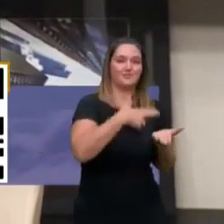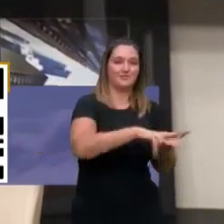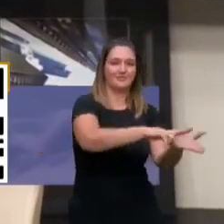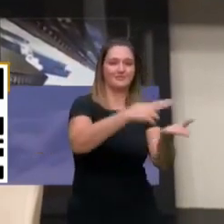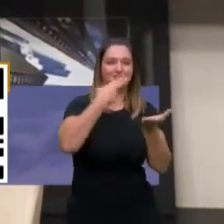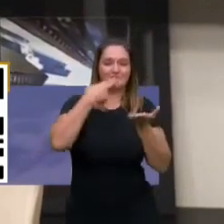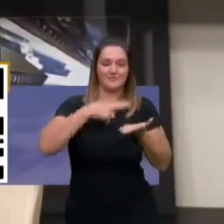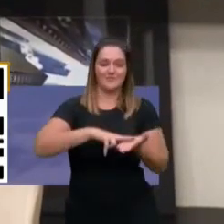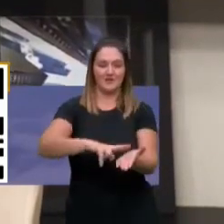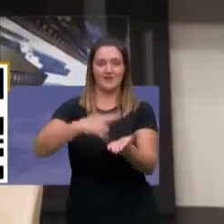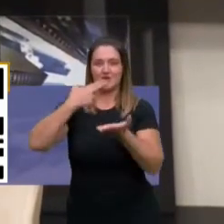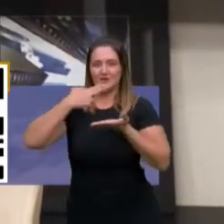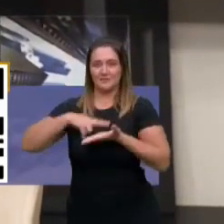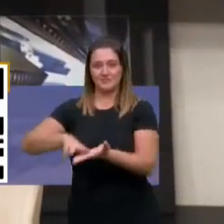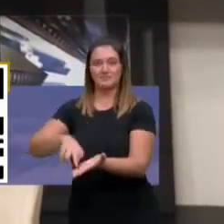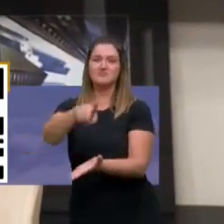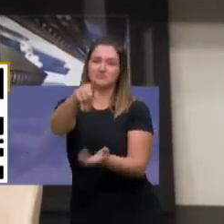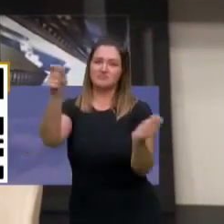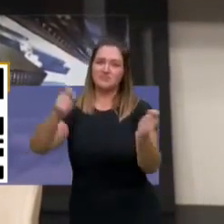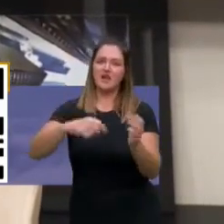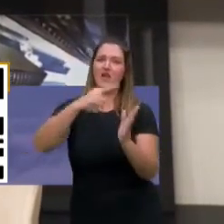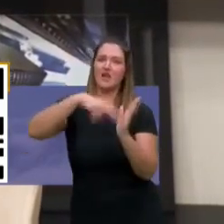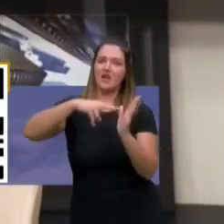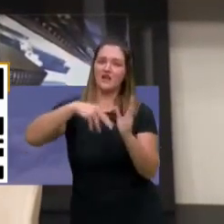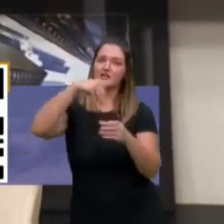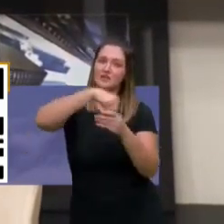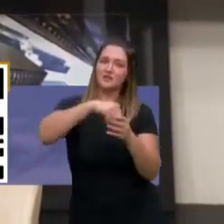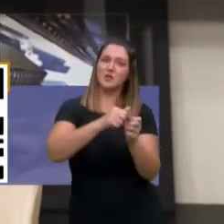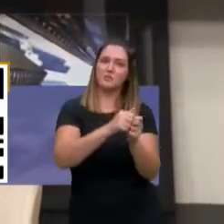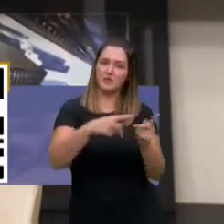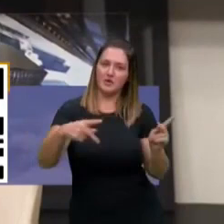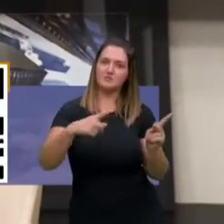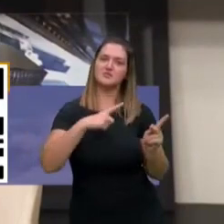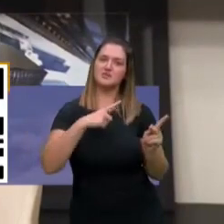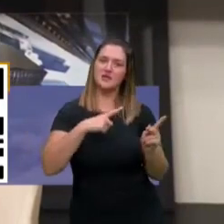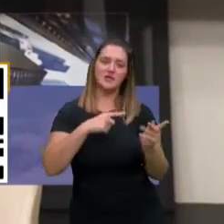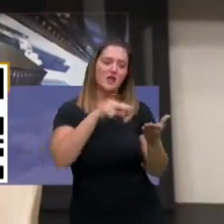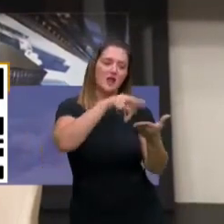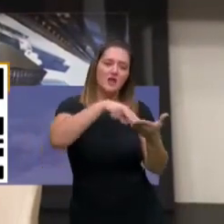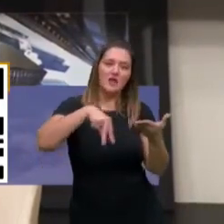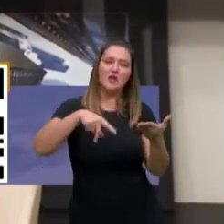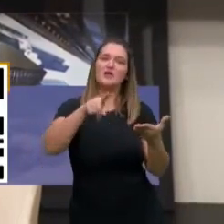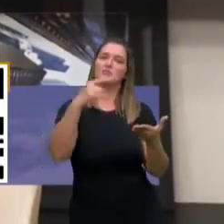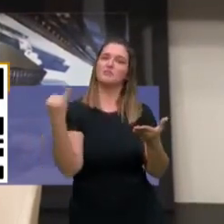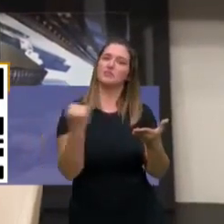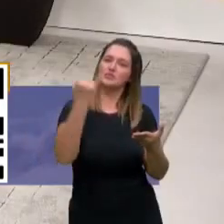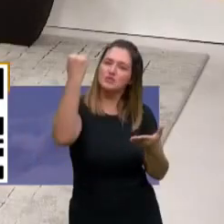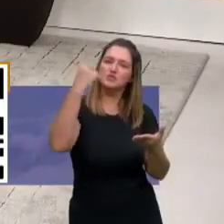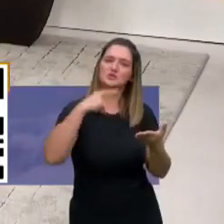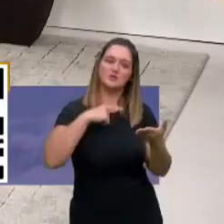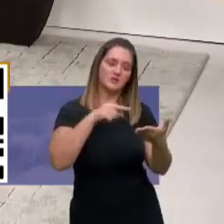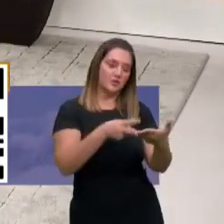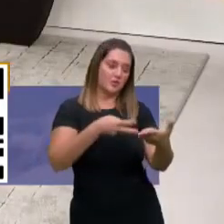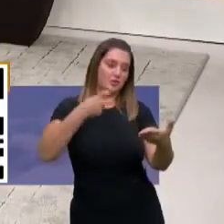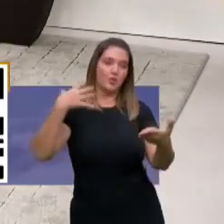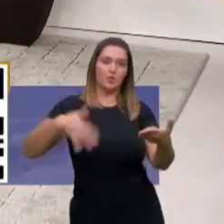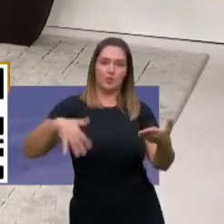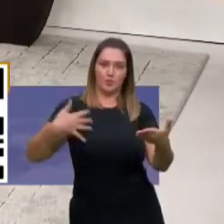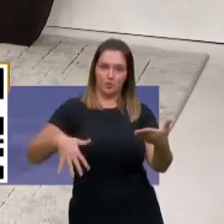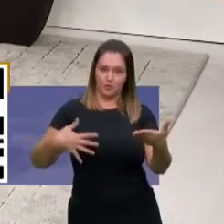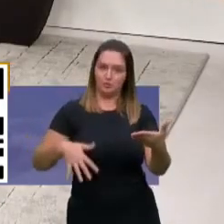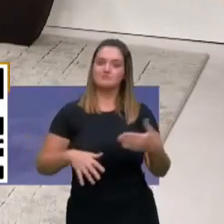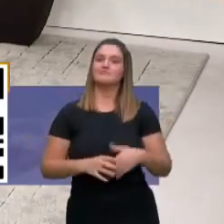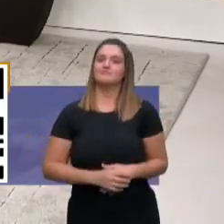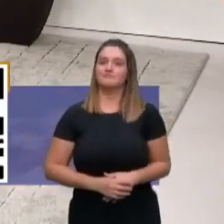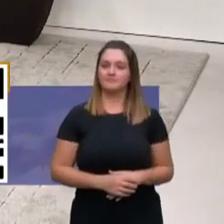calma, você pode ler cada uma dessas cartas. Elas são muito profundas e muito importantes. Bom,